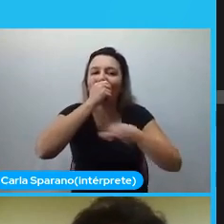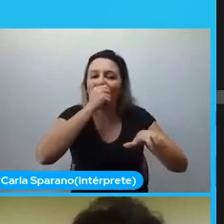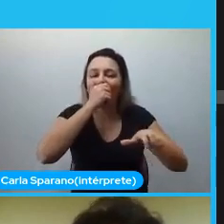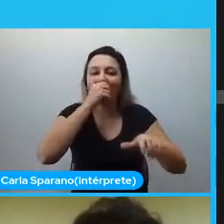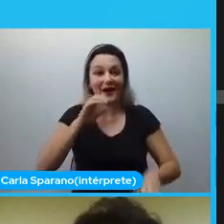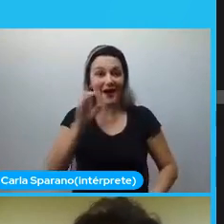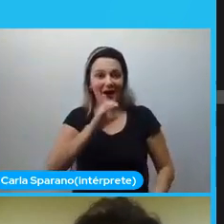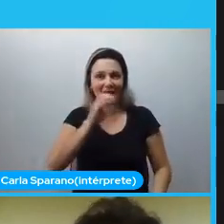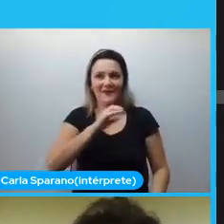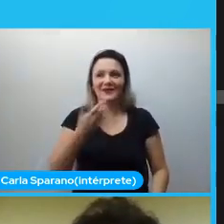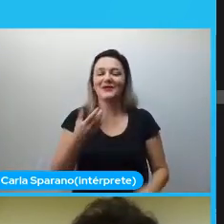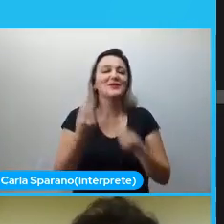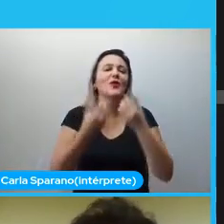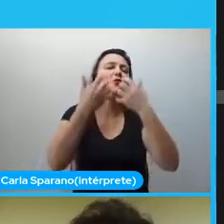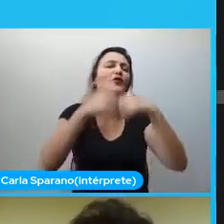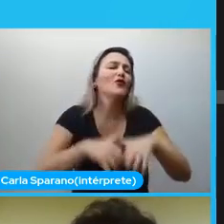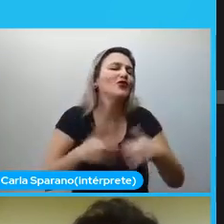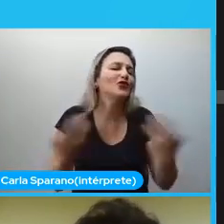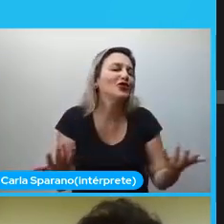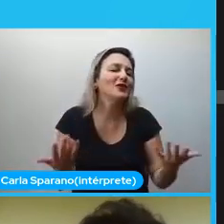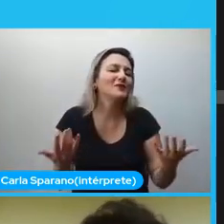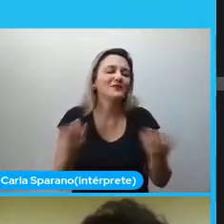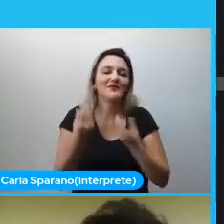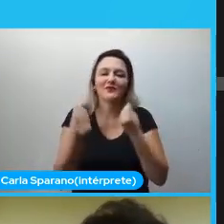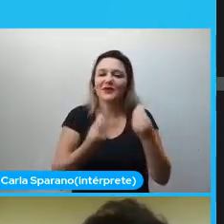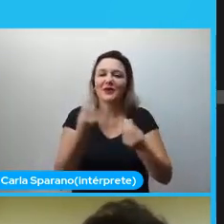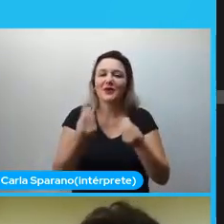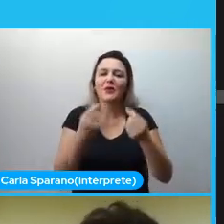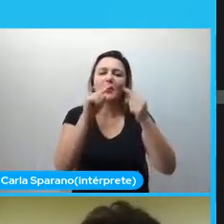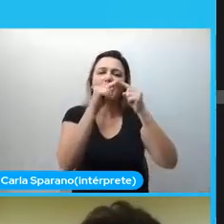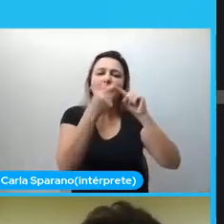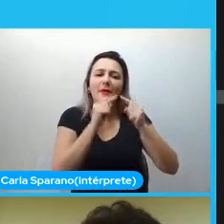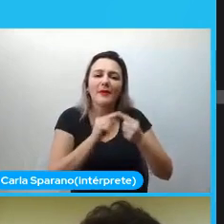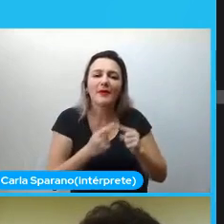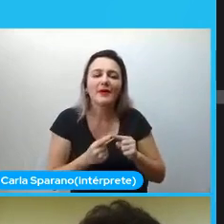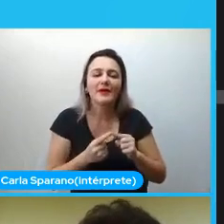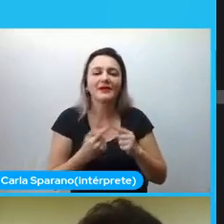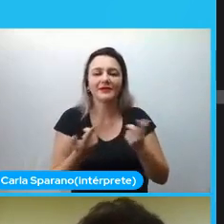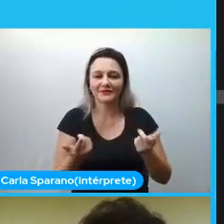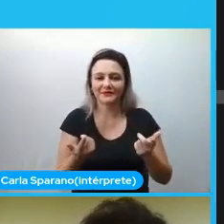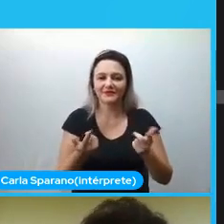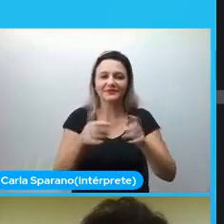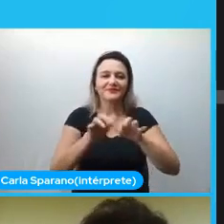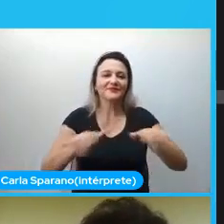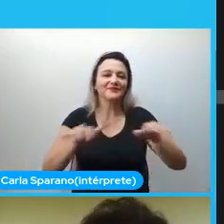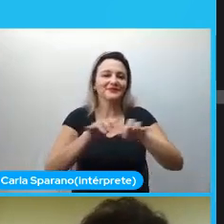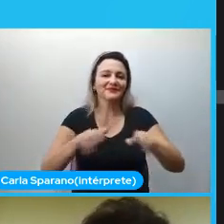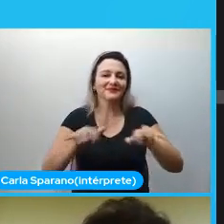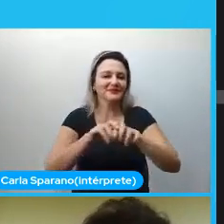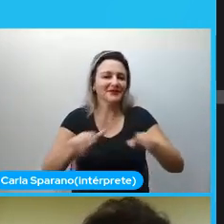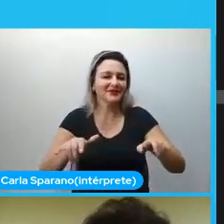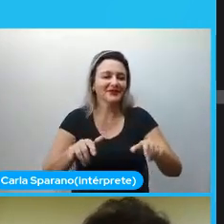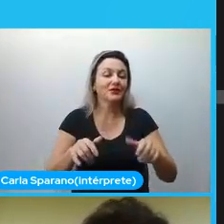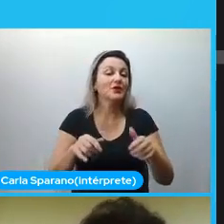Rapidamente, como é que funciona, como é que eu chamo os sintetizadores que tocam para casa aqui no piano? O primeiro